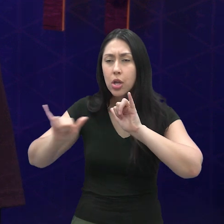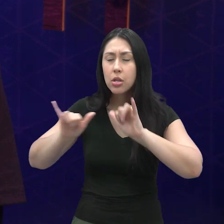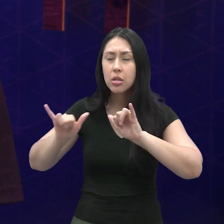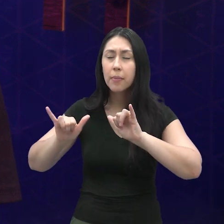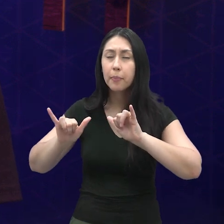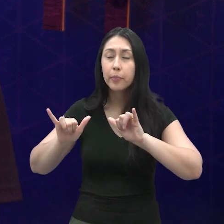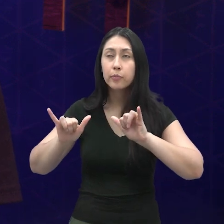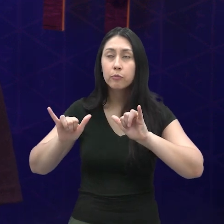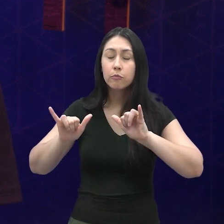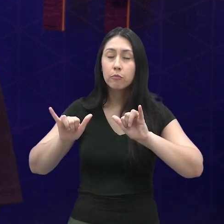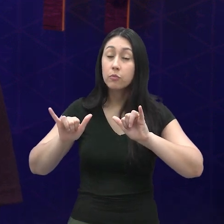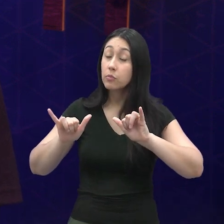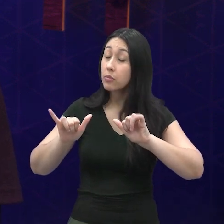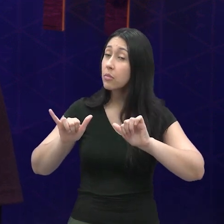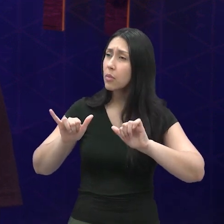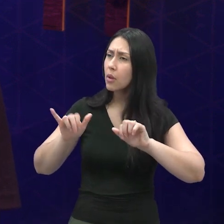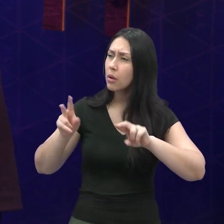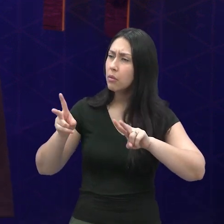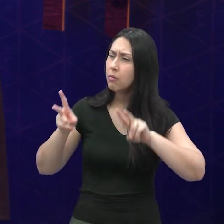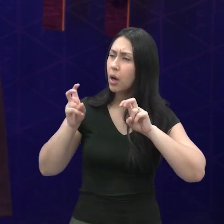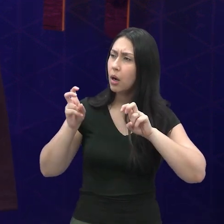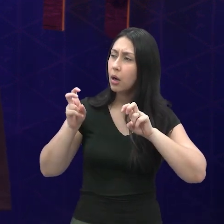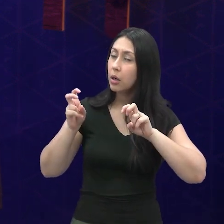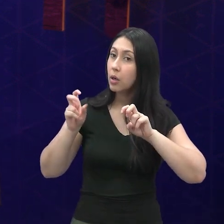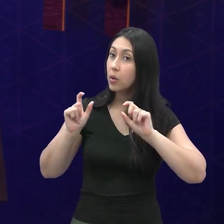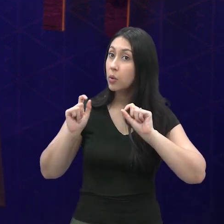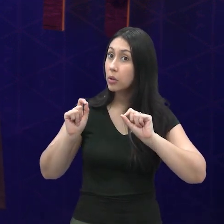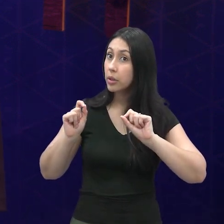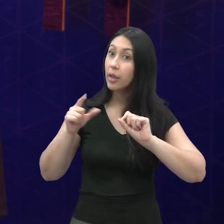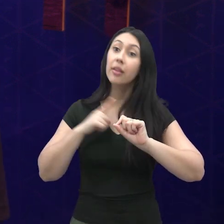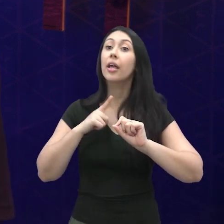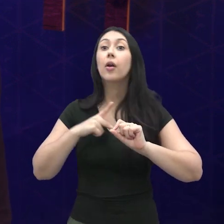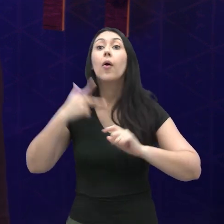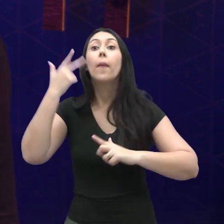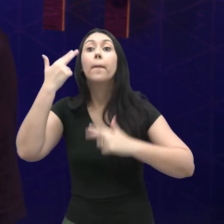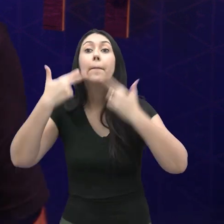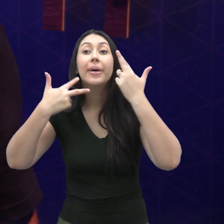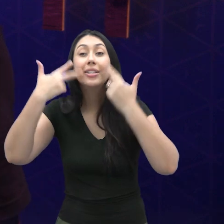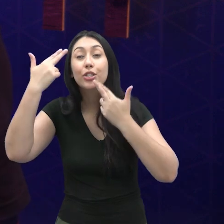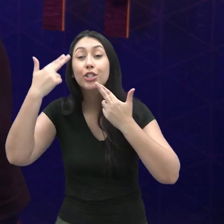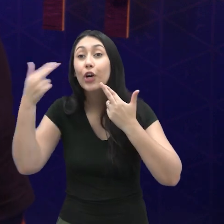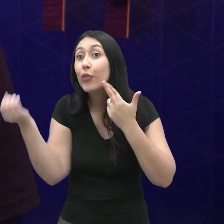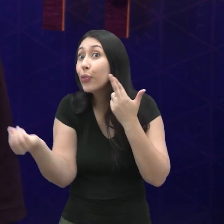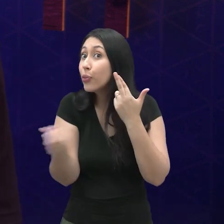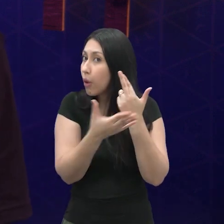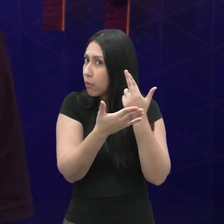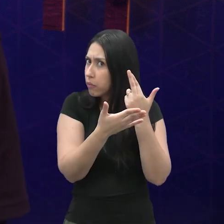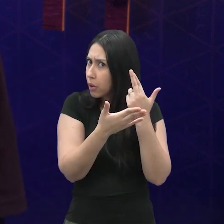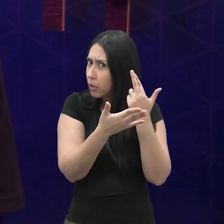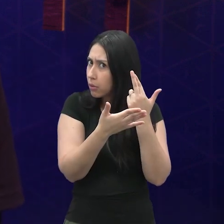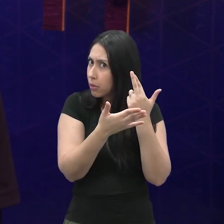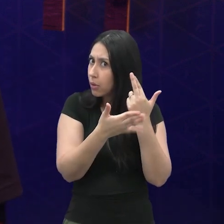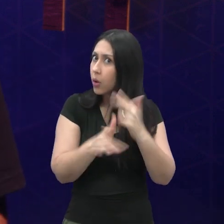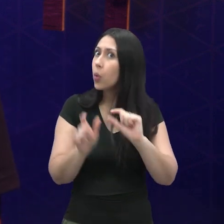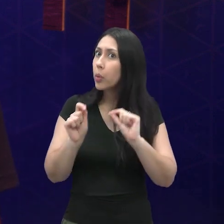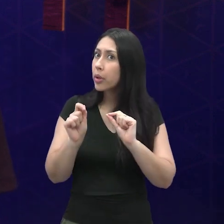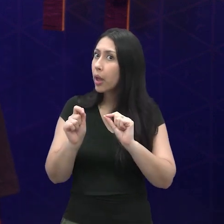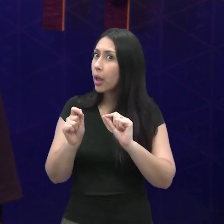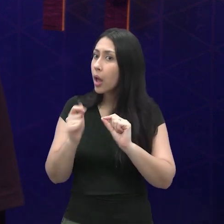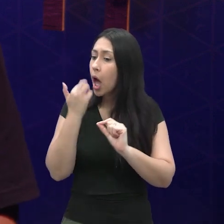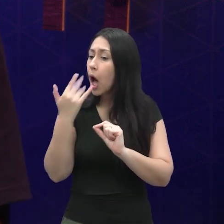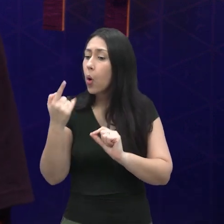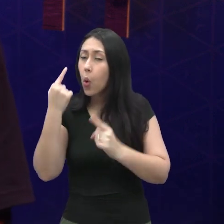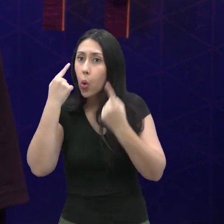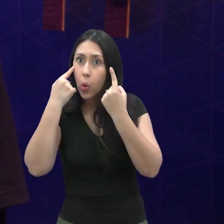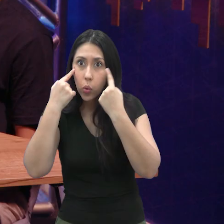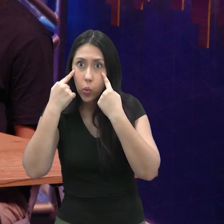e eu fiquei sabendo de lançaram uma nova cirurgia plástica que tá muito promissora, que é a troca